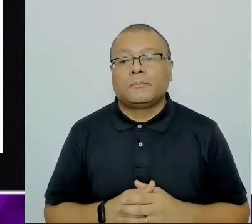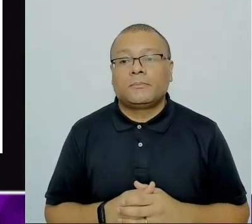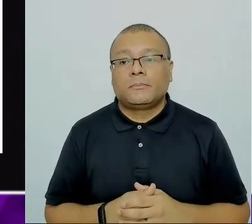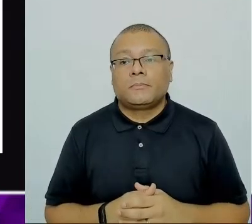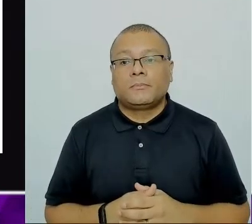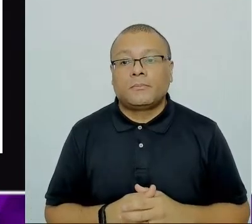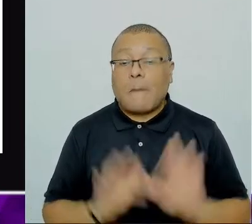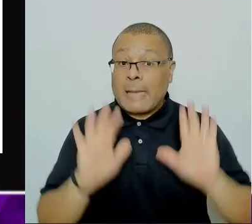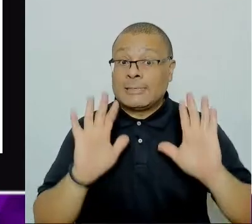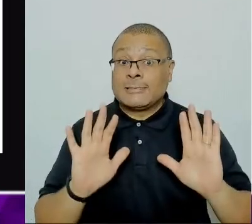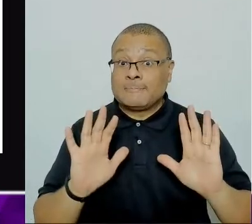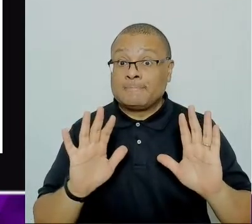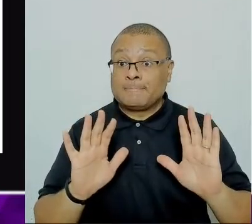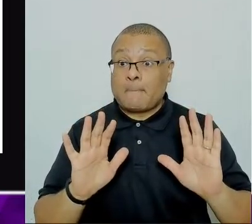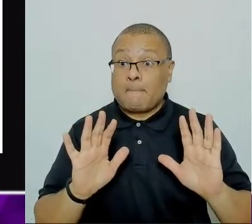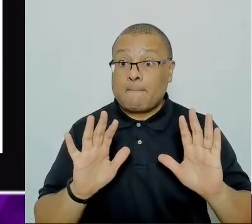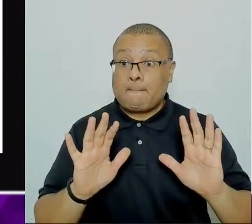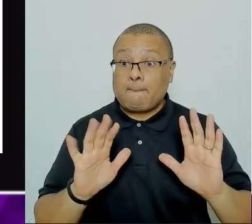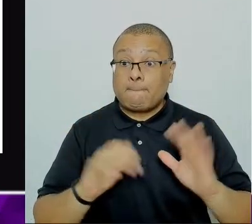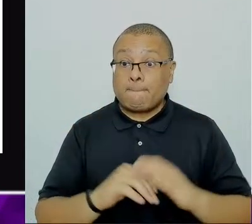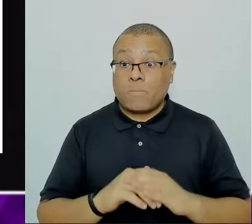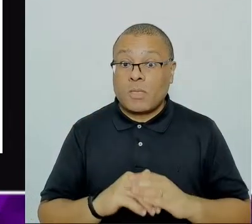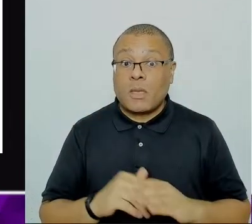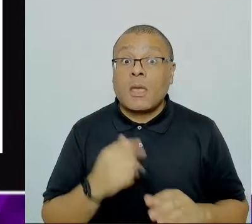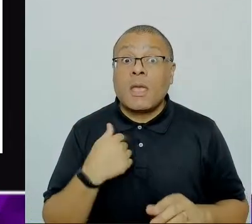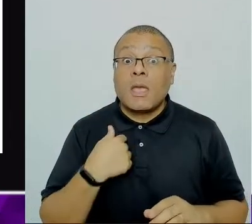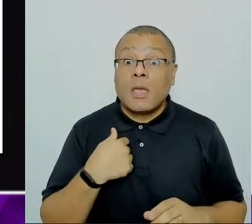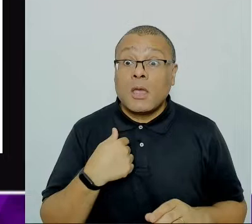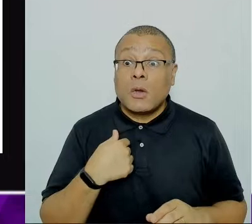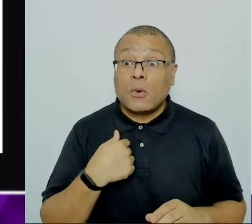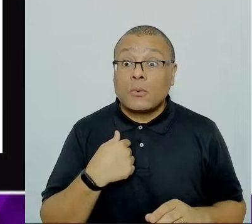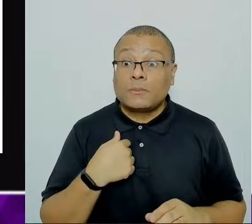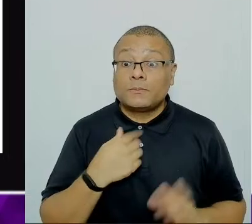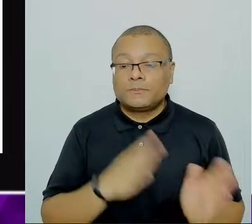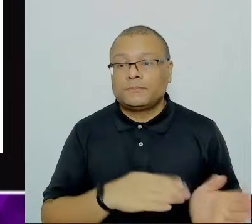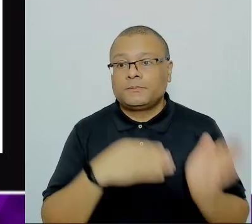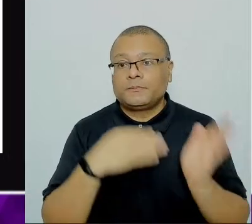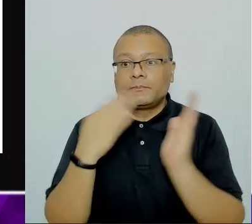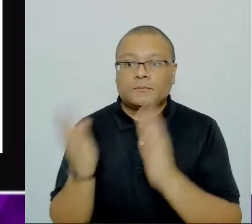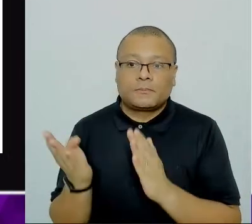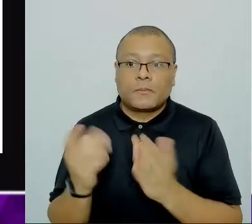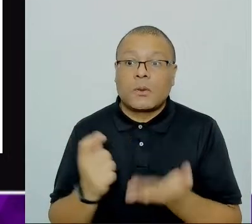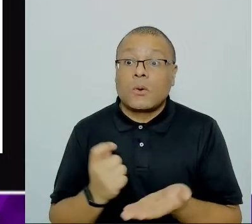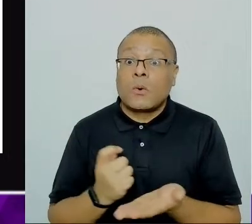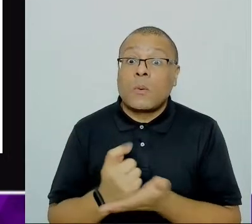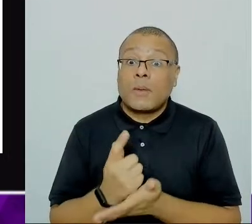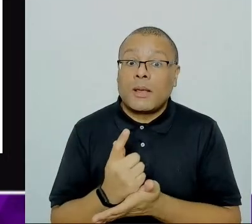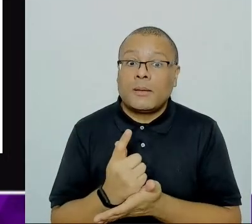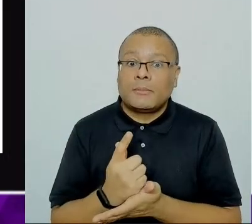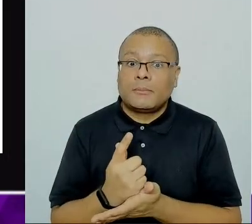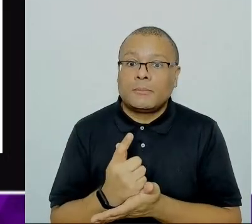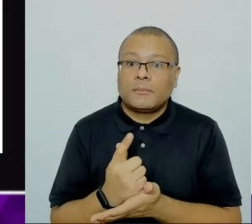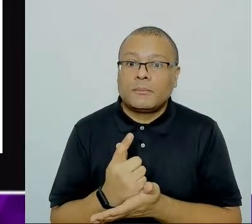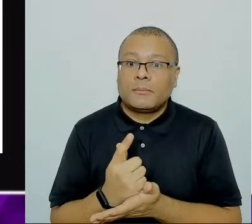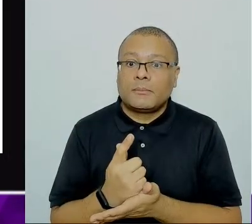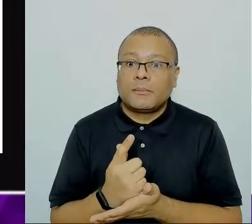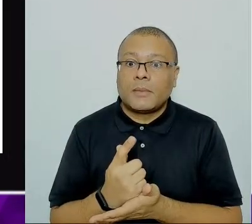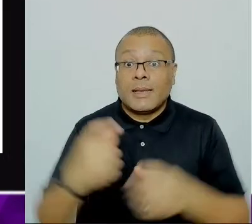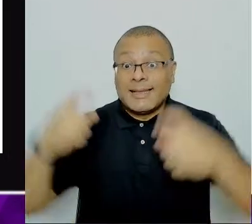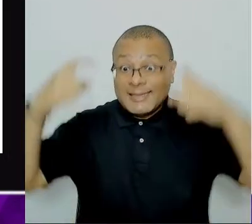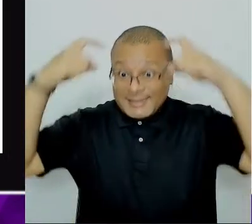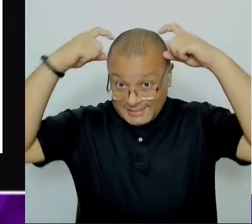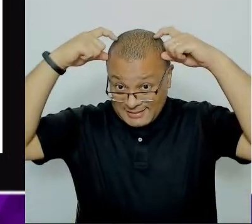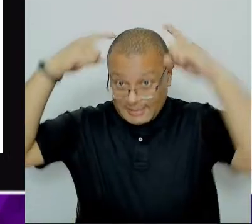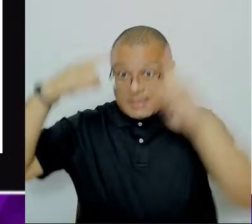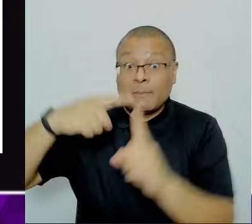Agora, se eu for ou comprar na realidade um Disney Plus, um